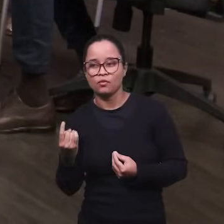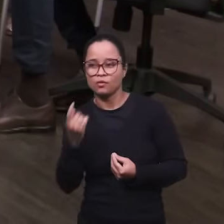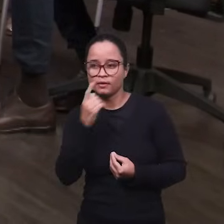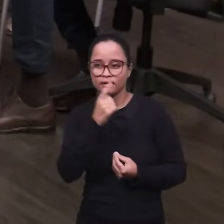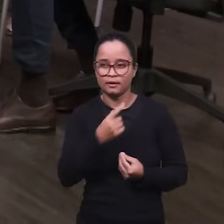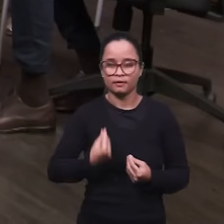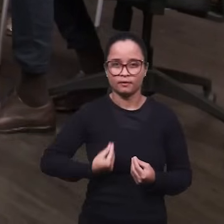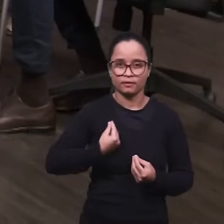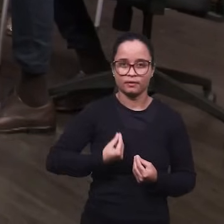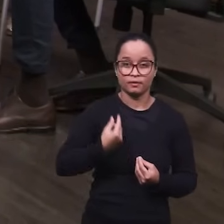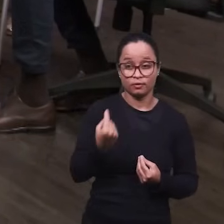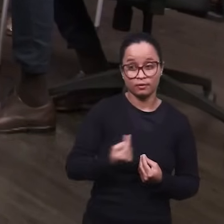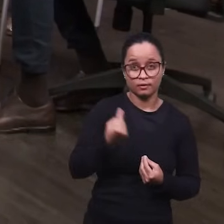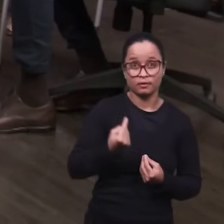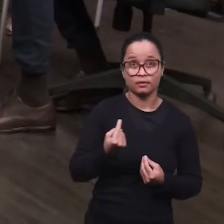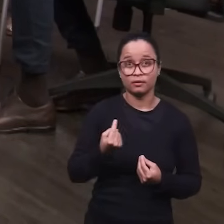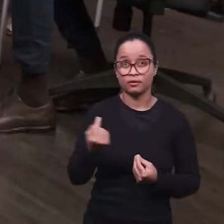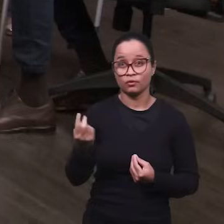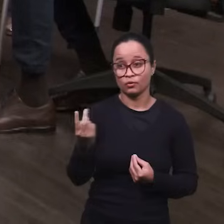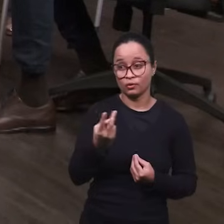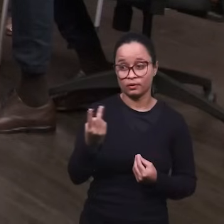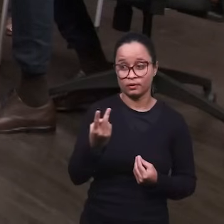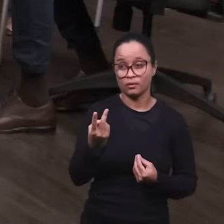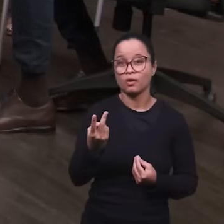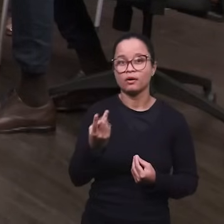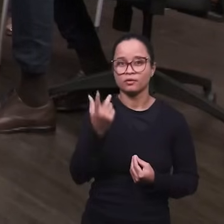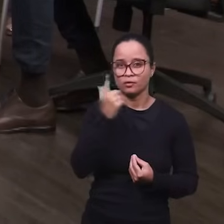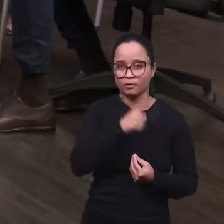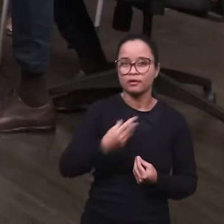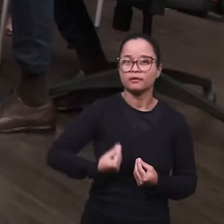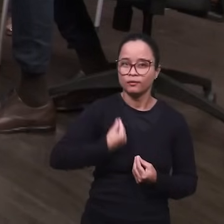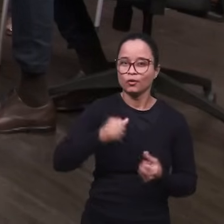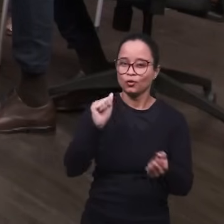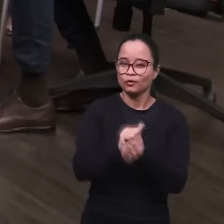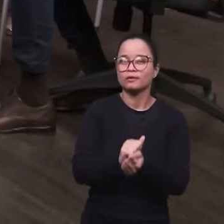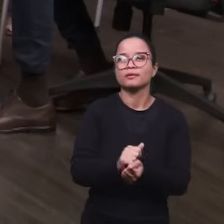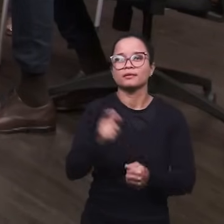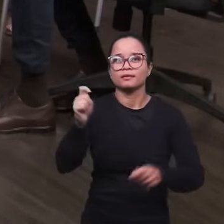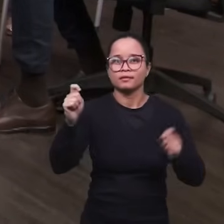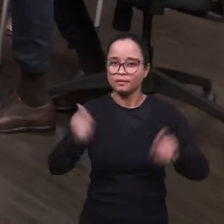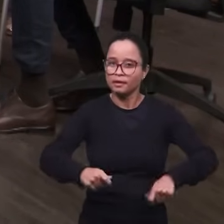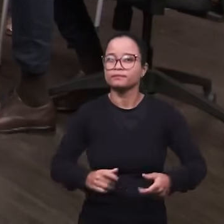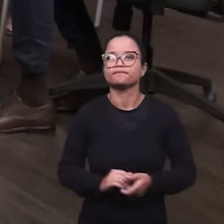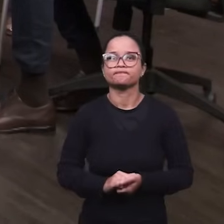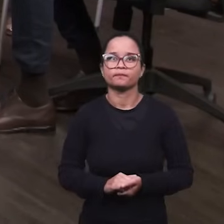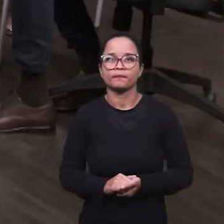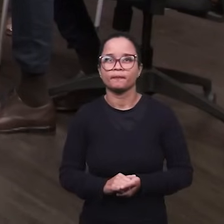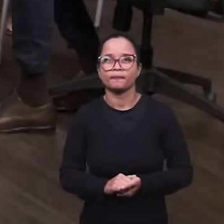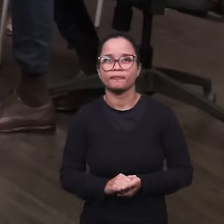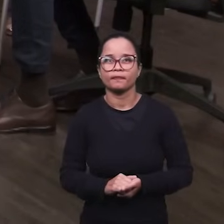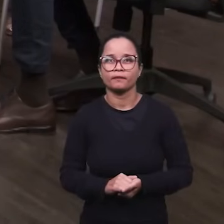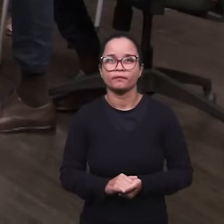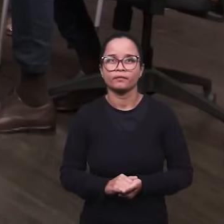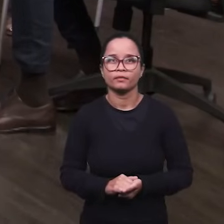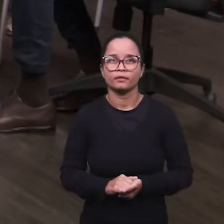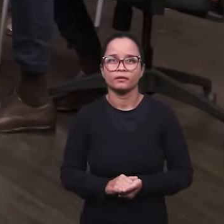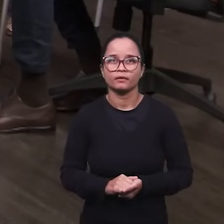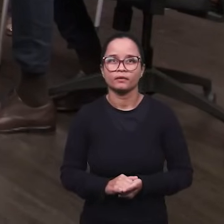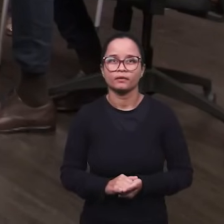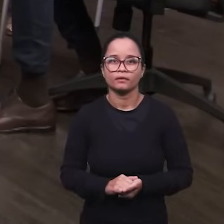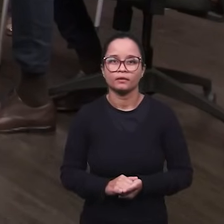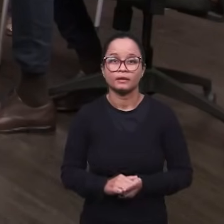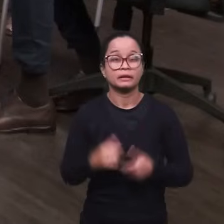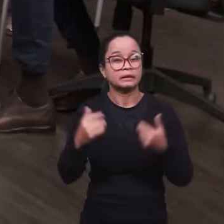sobreviver sozinho e o outro consegue sobreviver sozinho, se é caso os dois vão conseguir sobreviver juntos, porque vão reduzir custo, né, por estarem juntos. Tá tudo